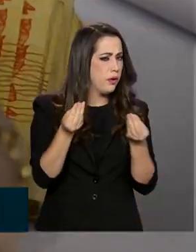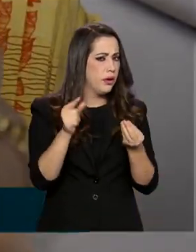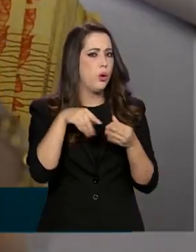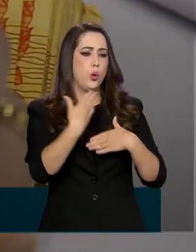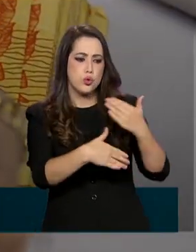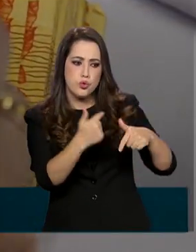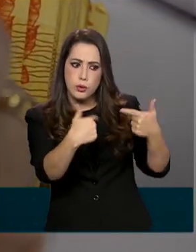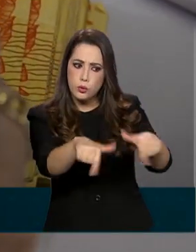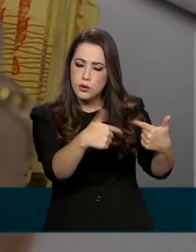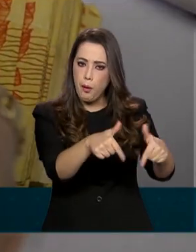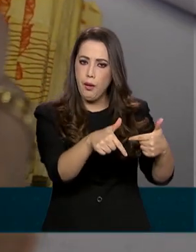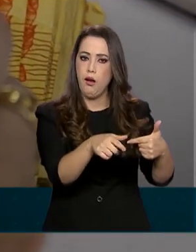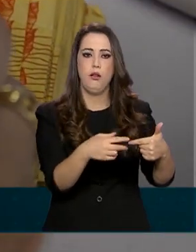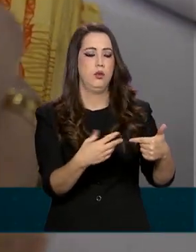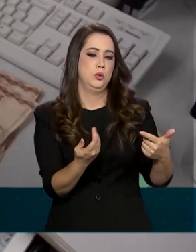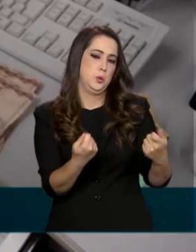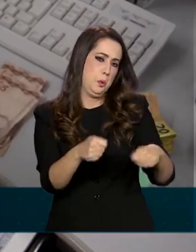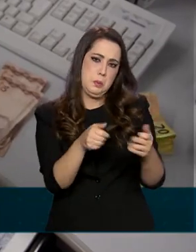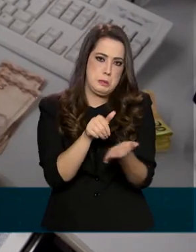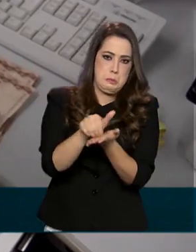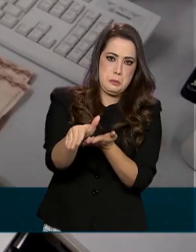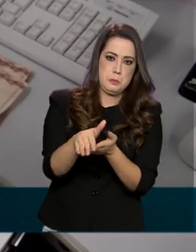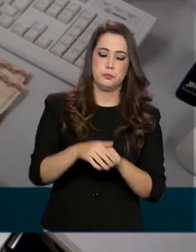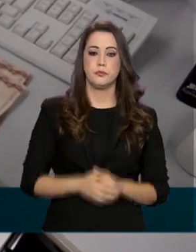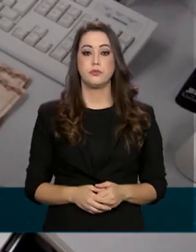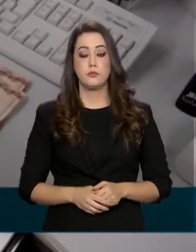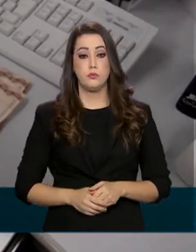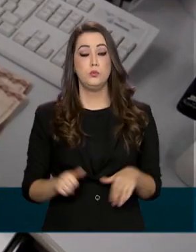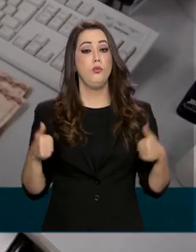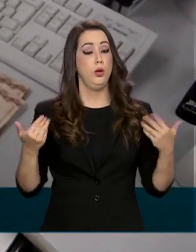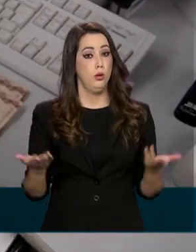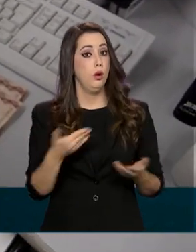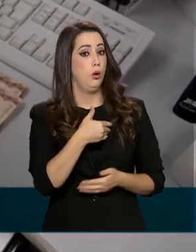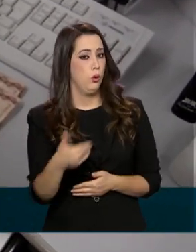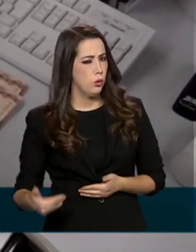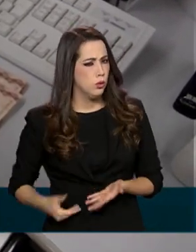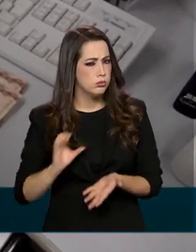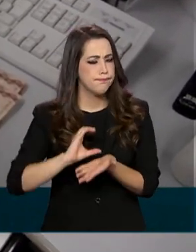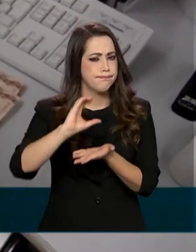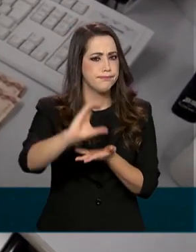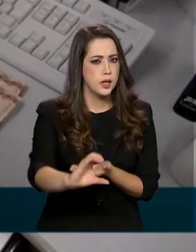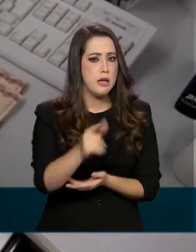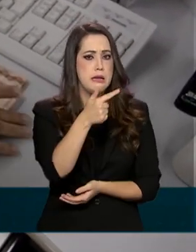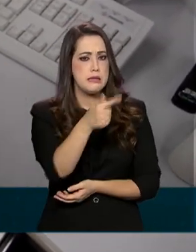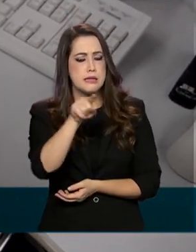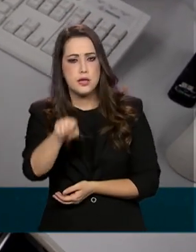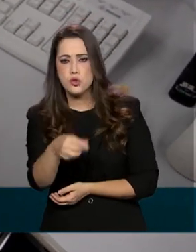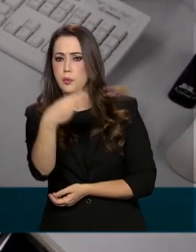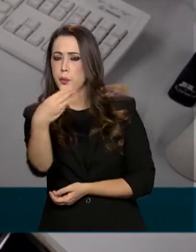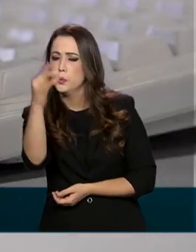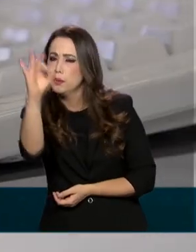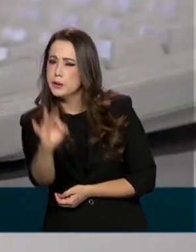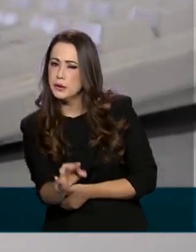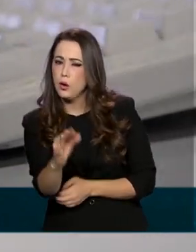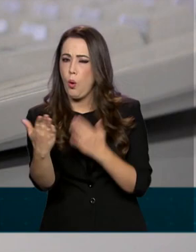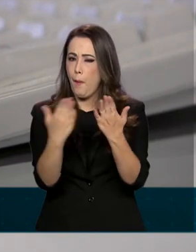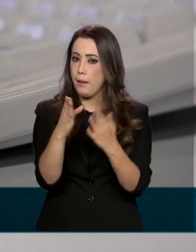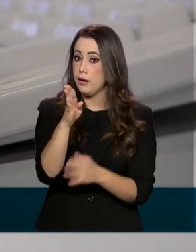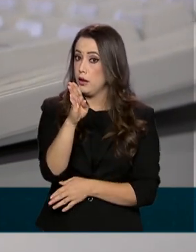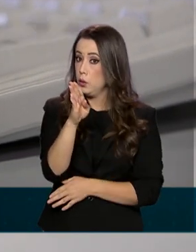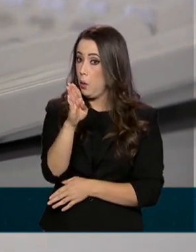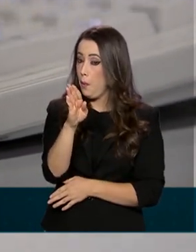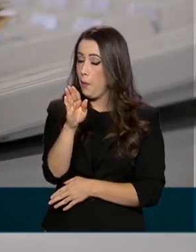empregos. Para o combate aos efeitos da pandemia, o governo investiu o equivalente a 7,3% do PIB,